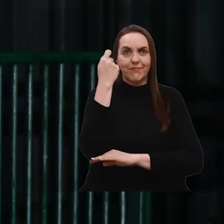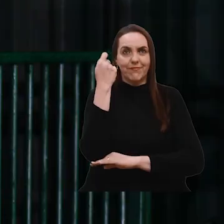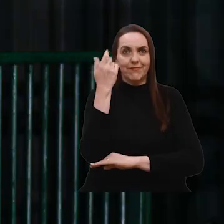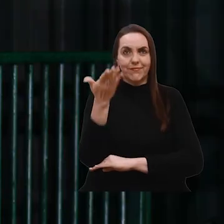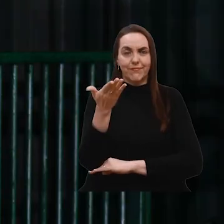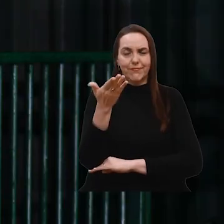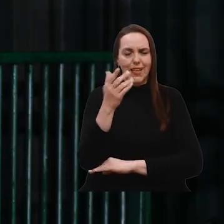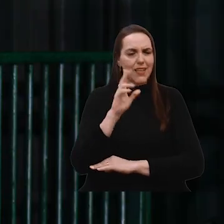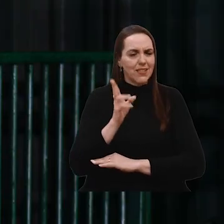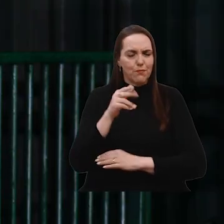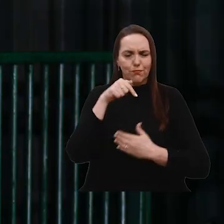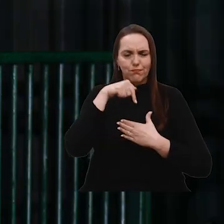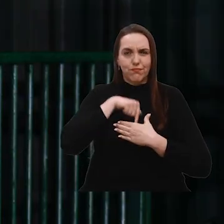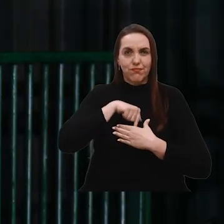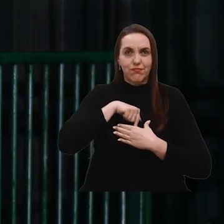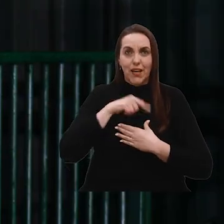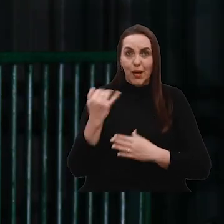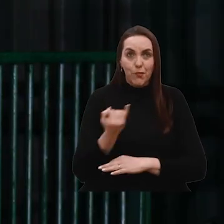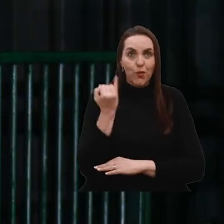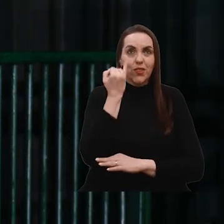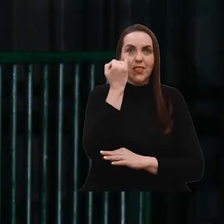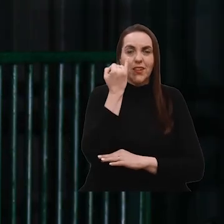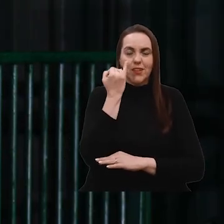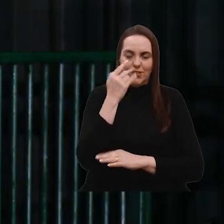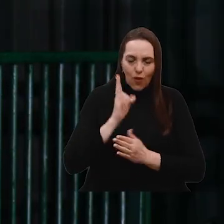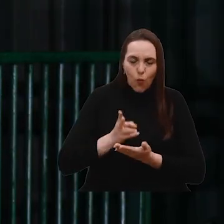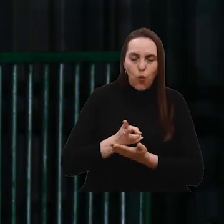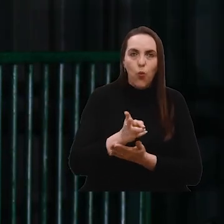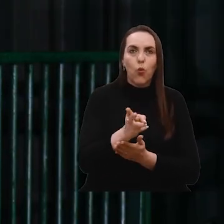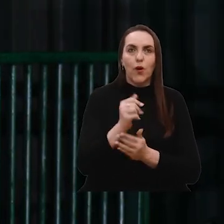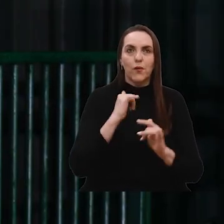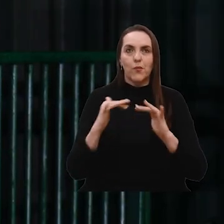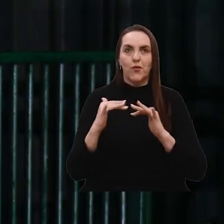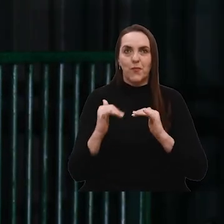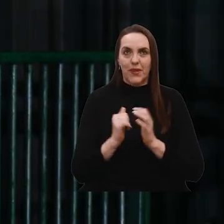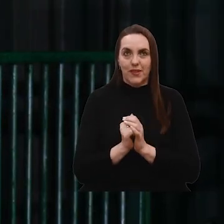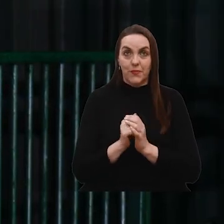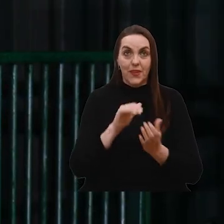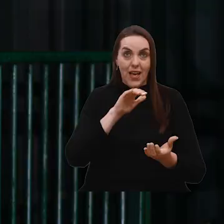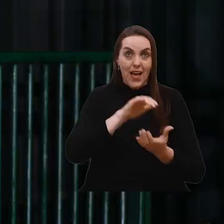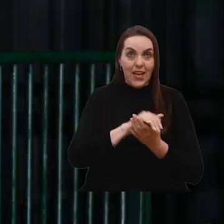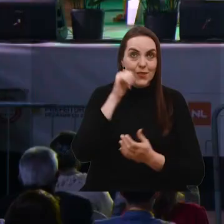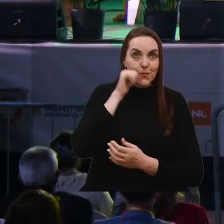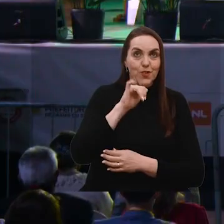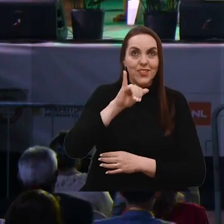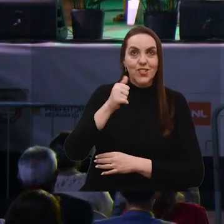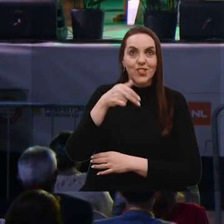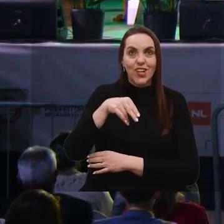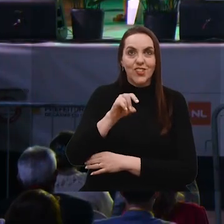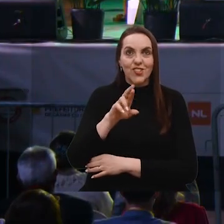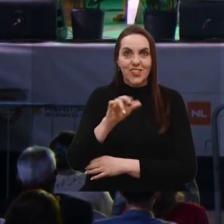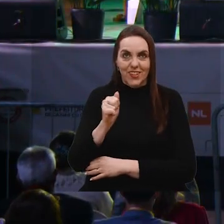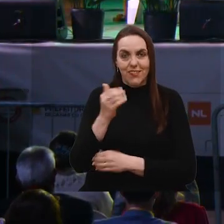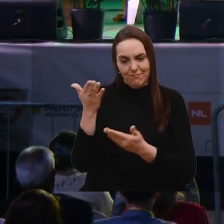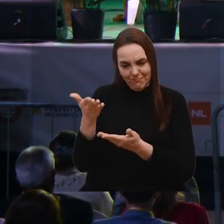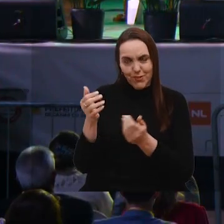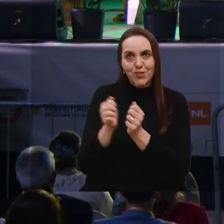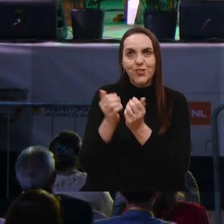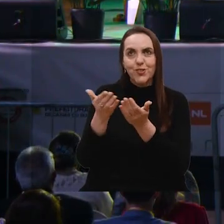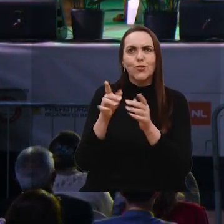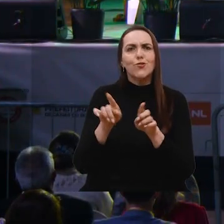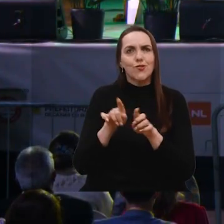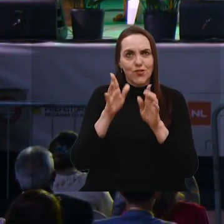tradicionalista gaúcho. Isso é tão genuíno, tão importante para a continuidade do nosso movimento. A esposa Jandira, aliás,